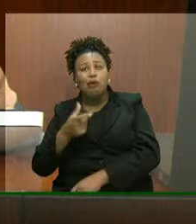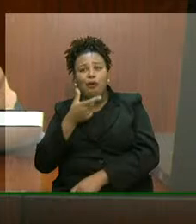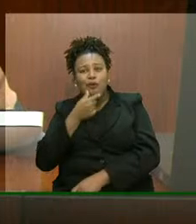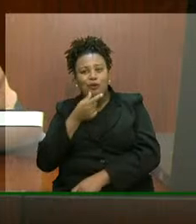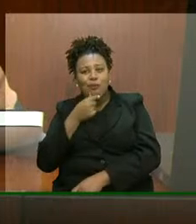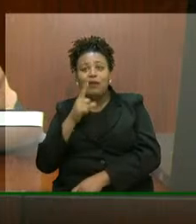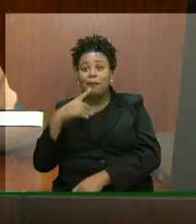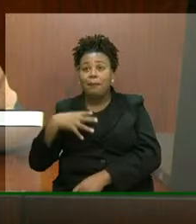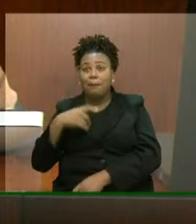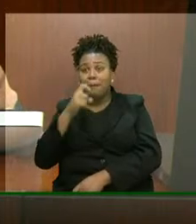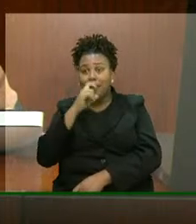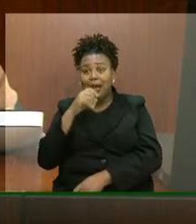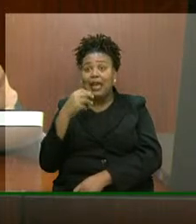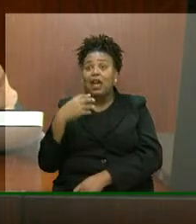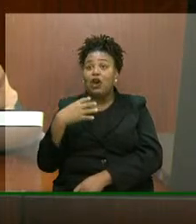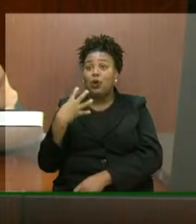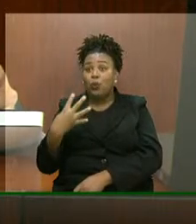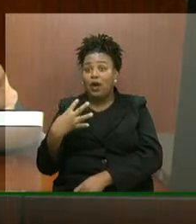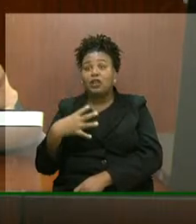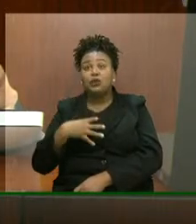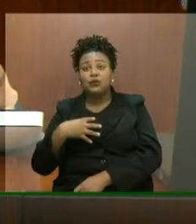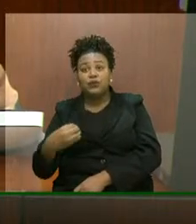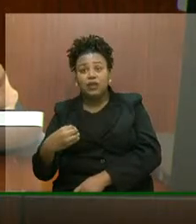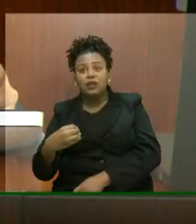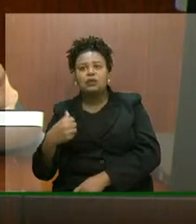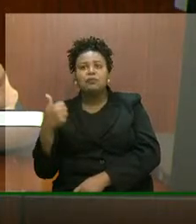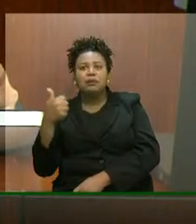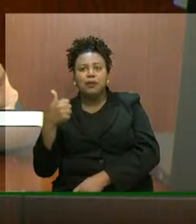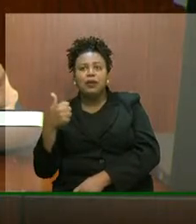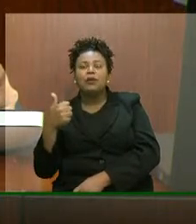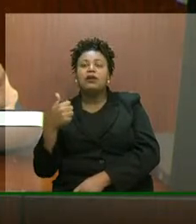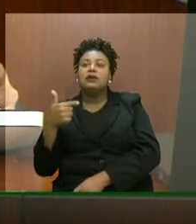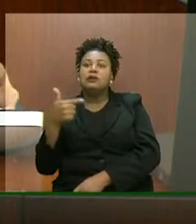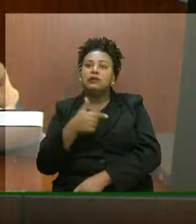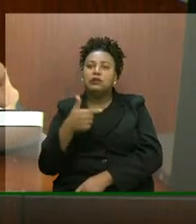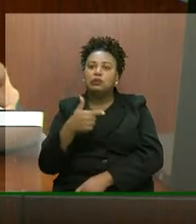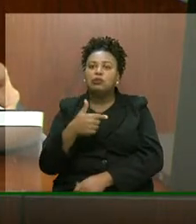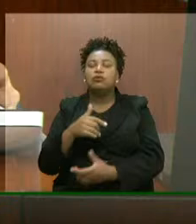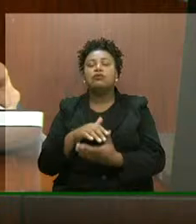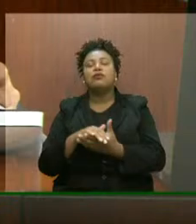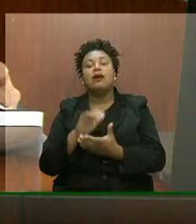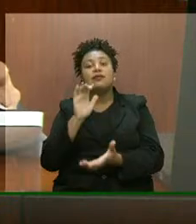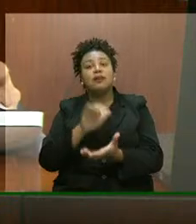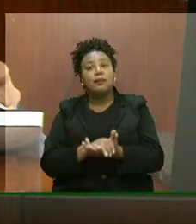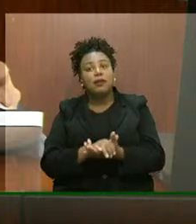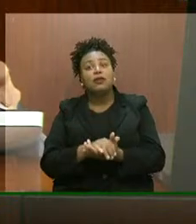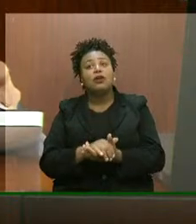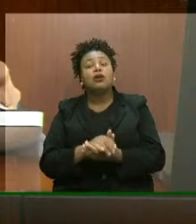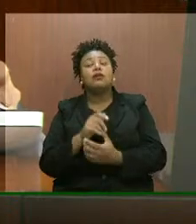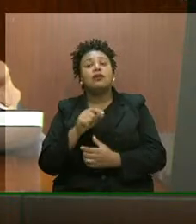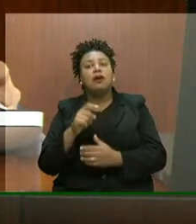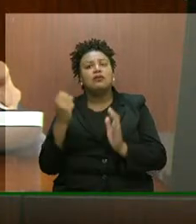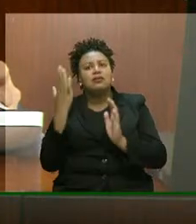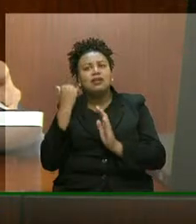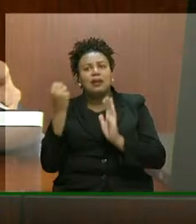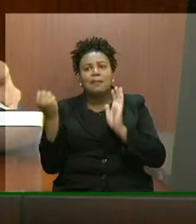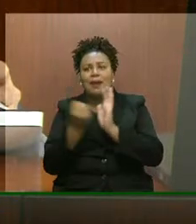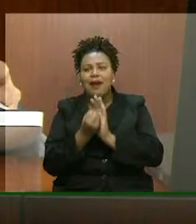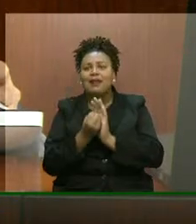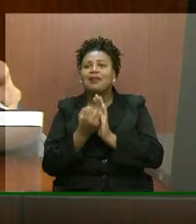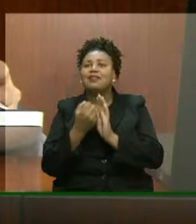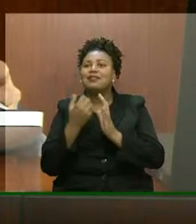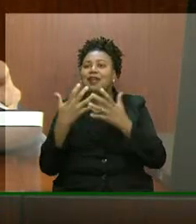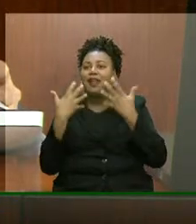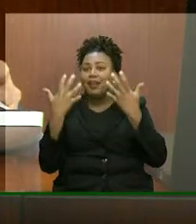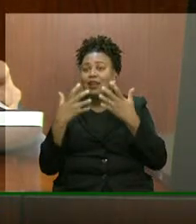foi pai de 4 filhos, 3 de primeiro relacionamento, que vive em Goiás, e 1 do segundo, que reside no nosso estado. Temos certeza que as marcas da alegria de Rui Biriva na